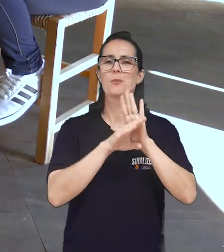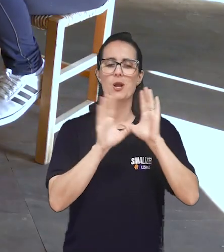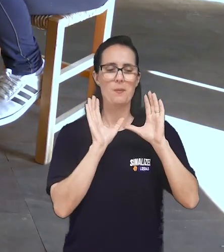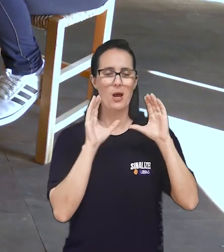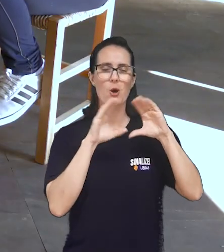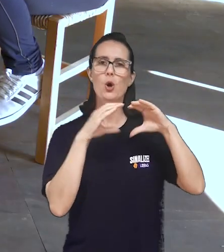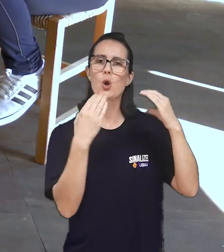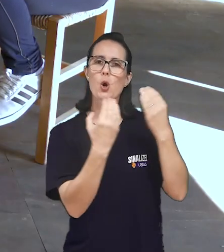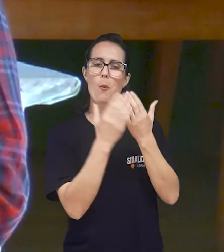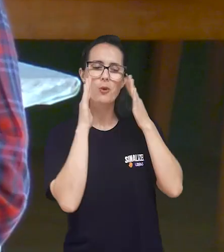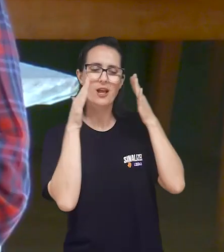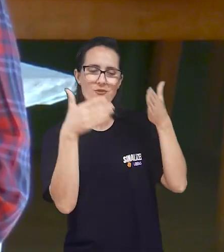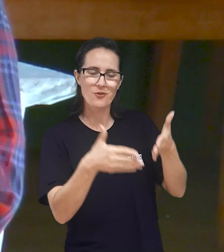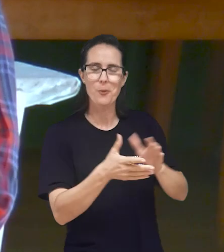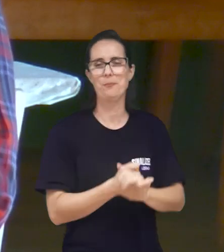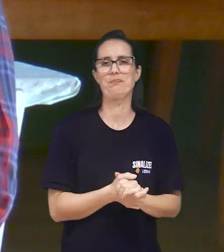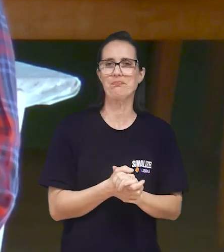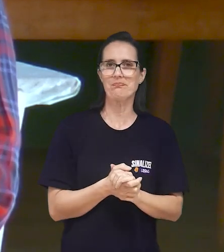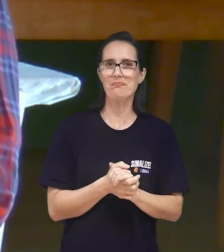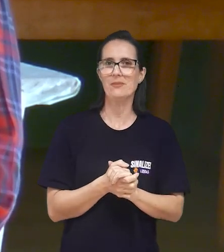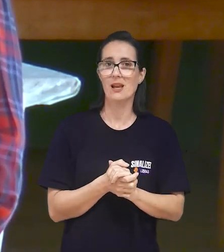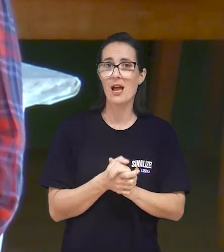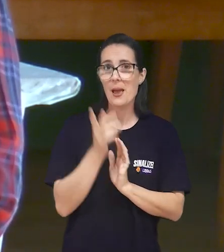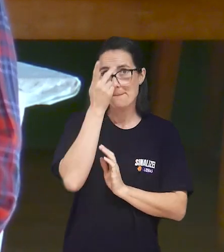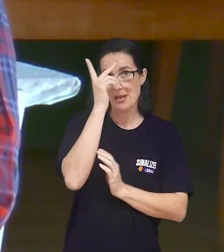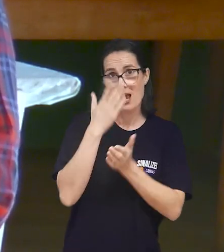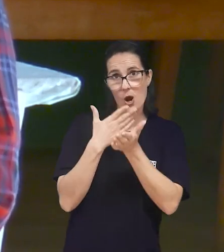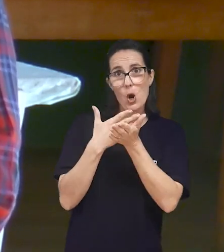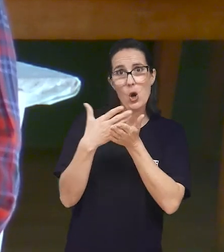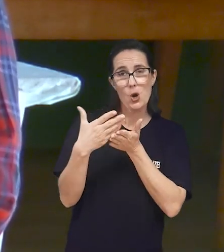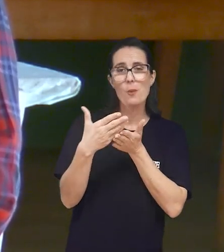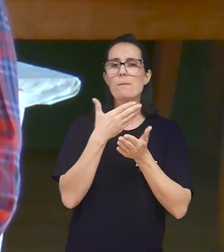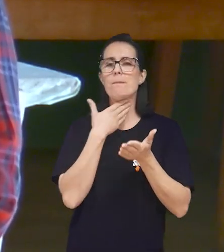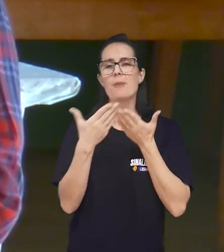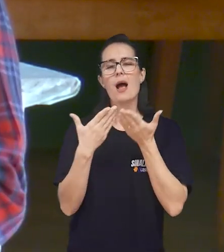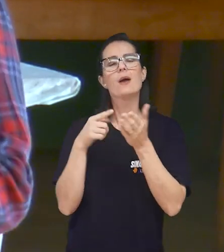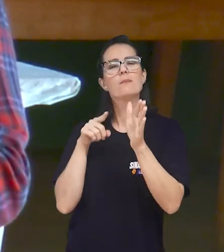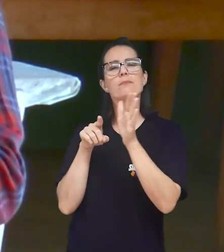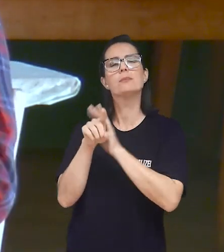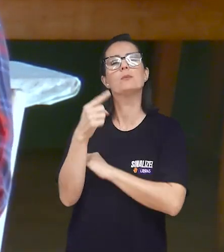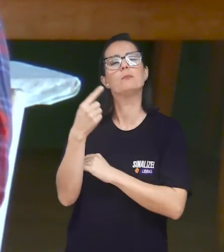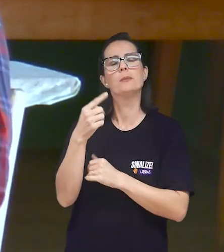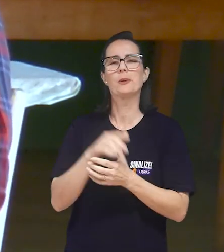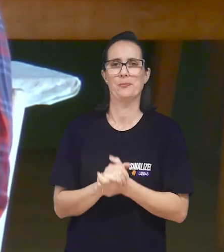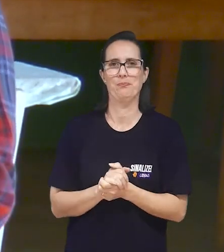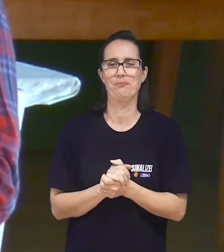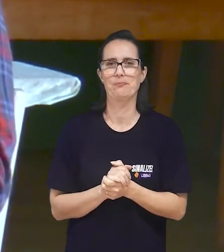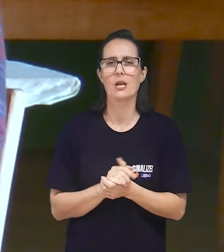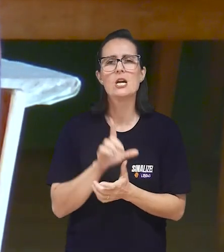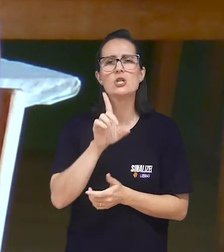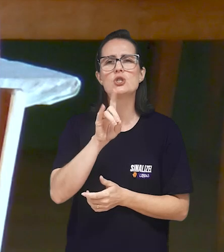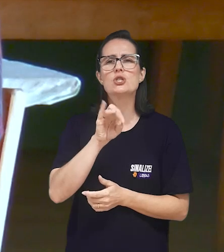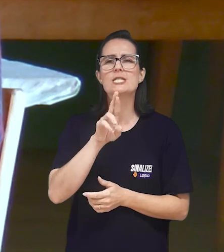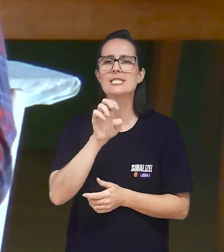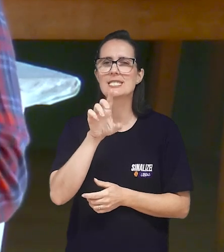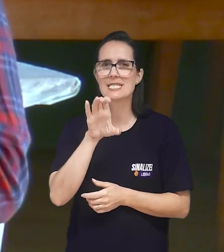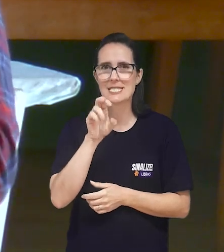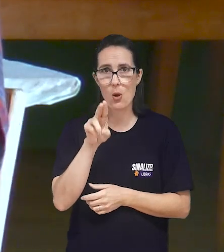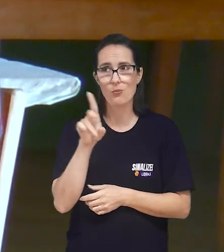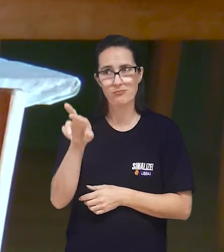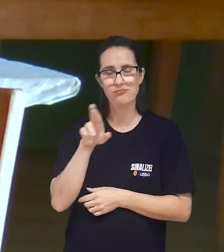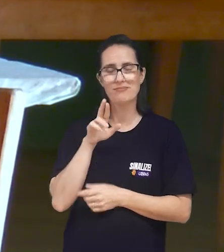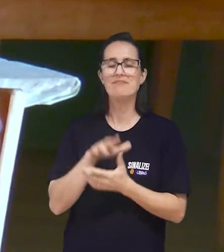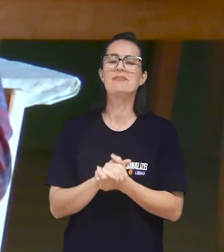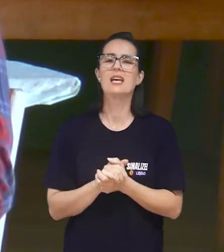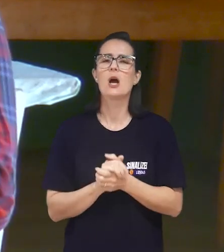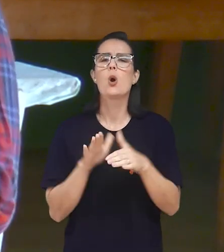programa Comunidade em Foco. Para começar o nosso bate-papo, eu gostaria de iniciar com a seguinte pergunta. Dirceu, qual